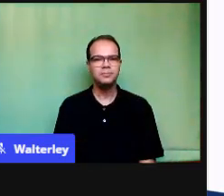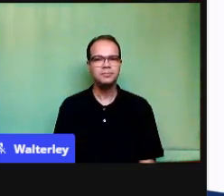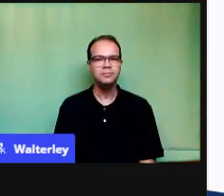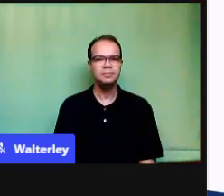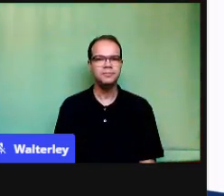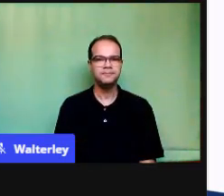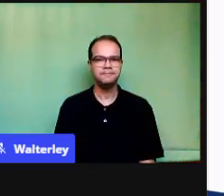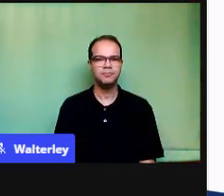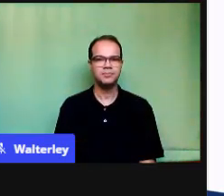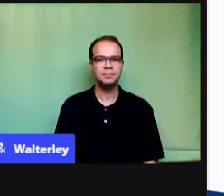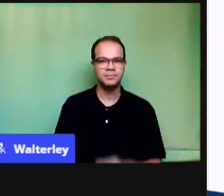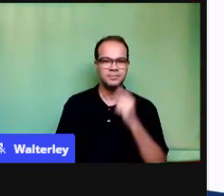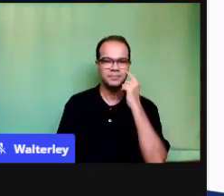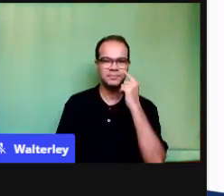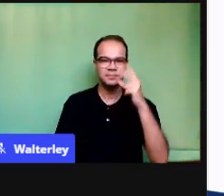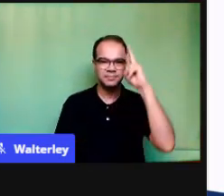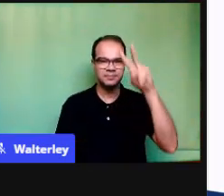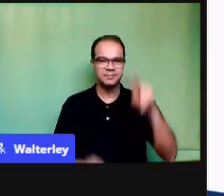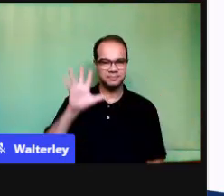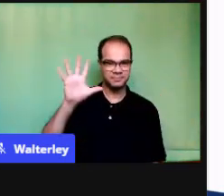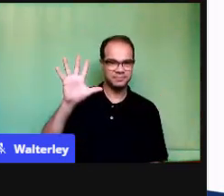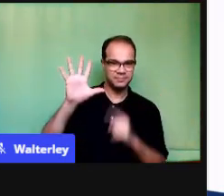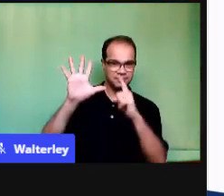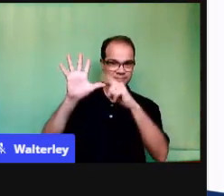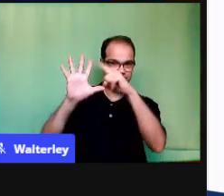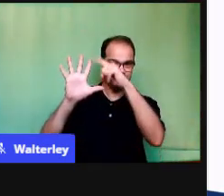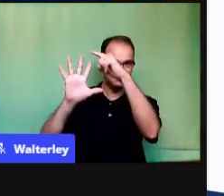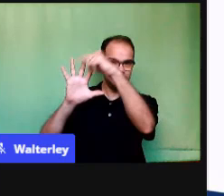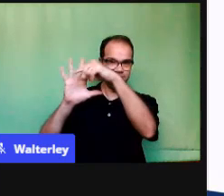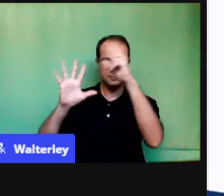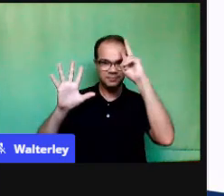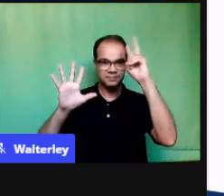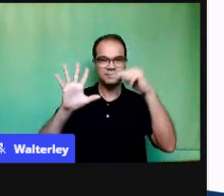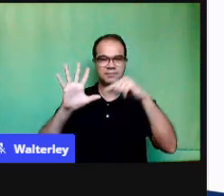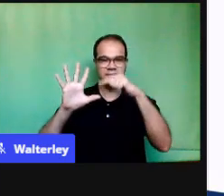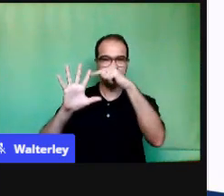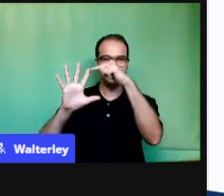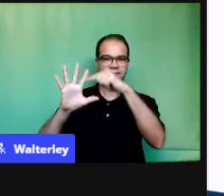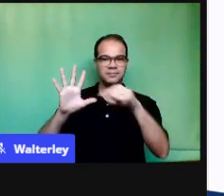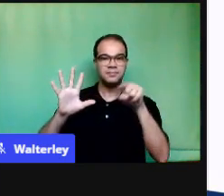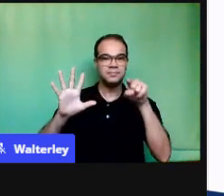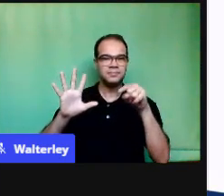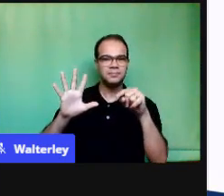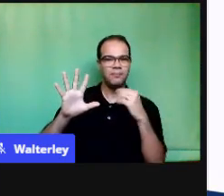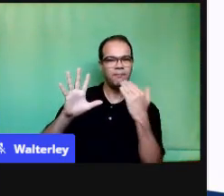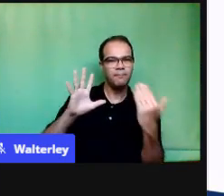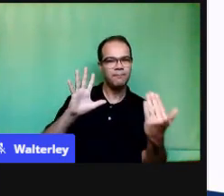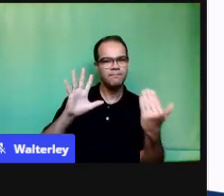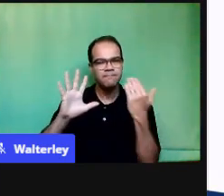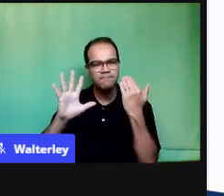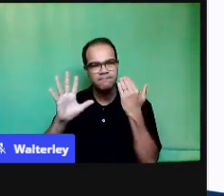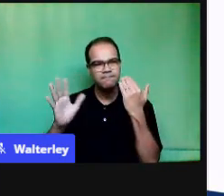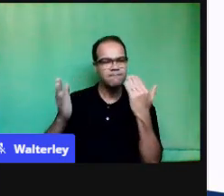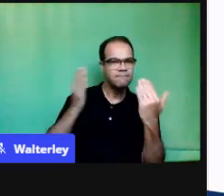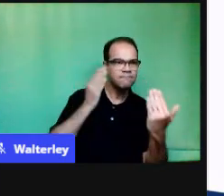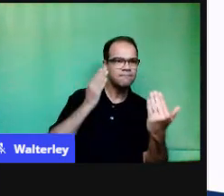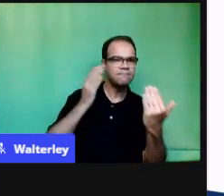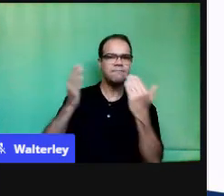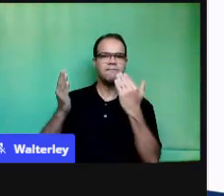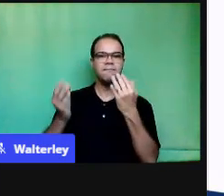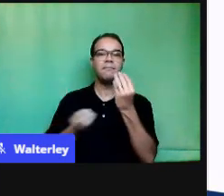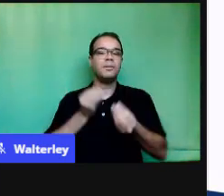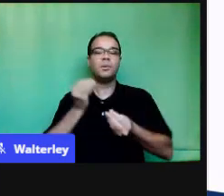pode avaliar e avaliando. Então, quando eu falo dos 5 domínios, a gente vai avaliar esses indivíduos, né, sob